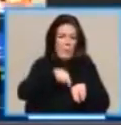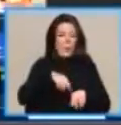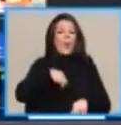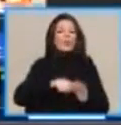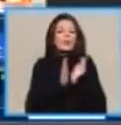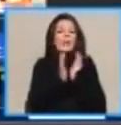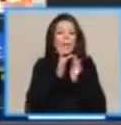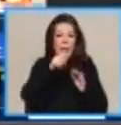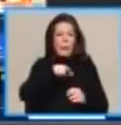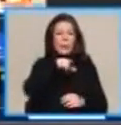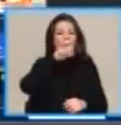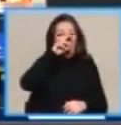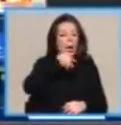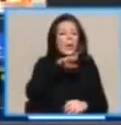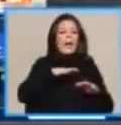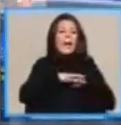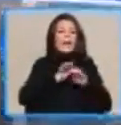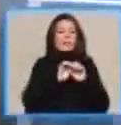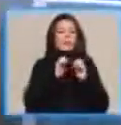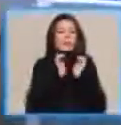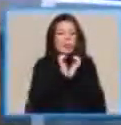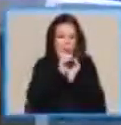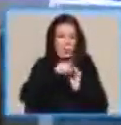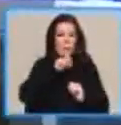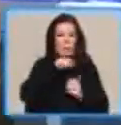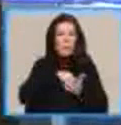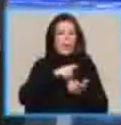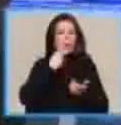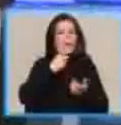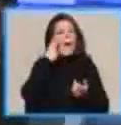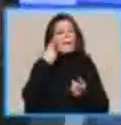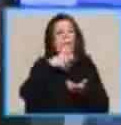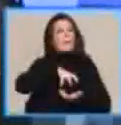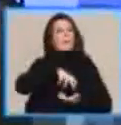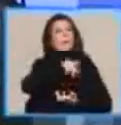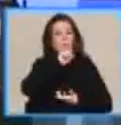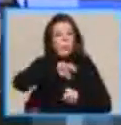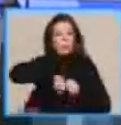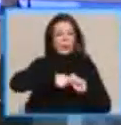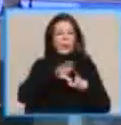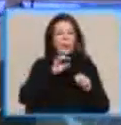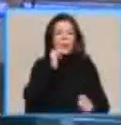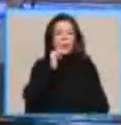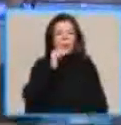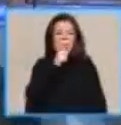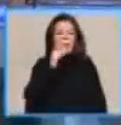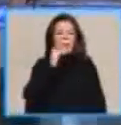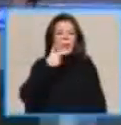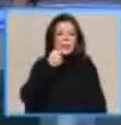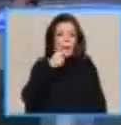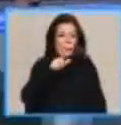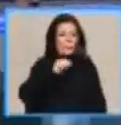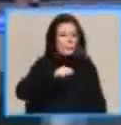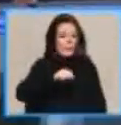Hoje na internet também descobriste que as redes sociais podem ter um efeito implacável na vida de uma empresa e foi isso que aconteceu com a Inzitel. É que está a acontecer, é